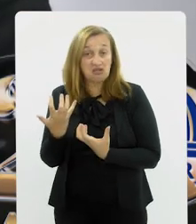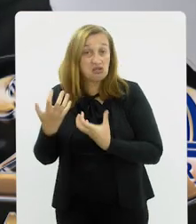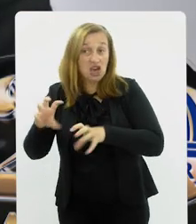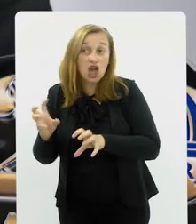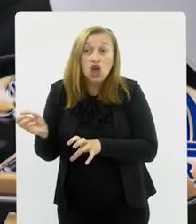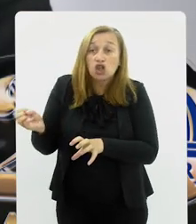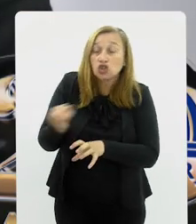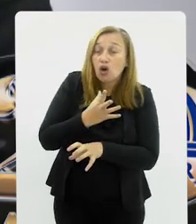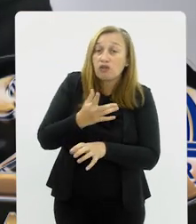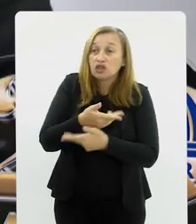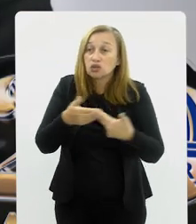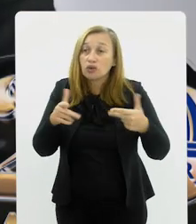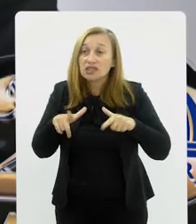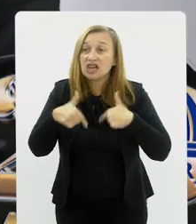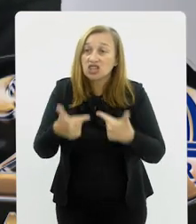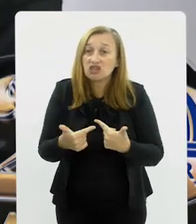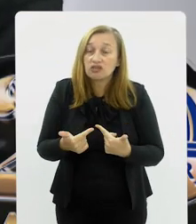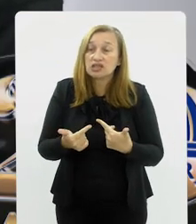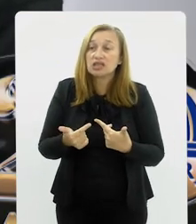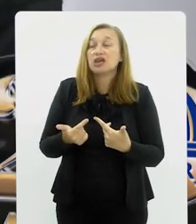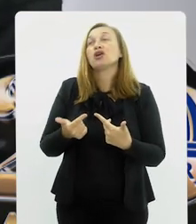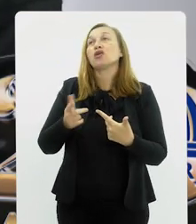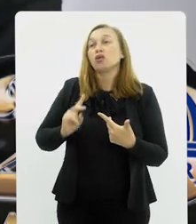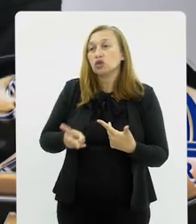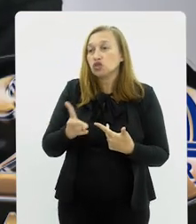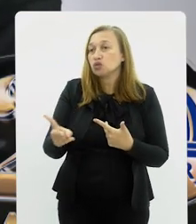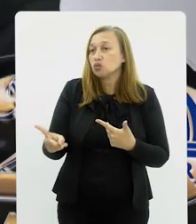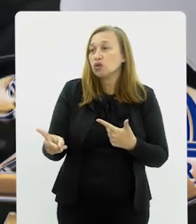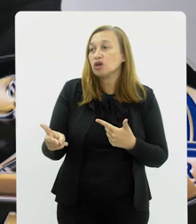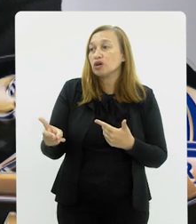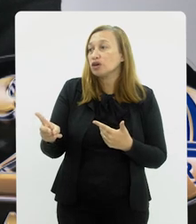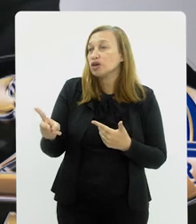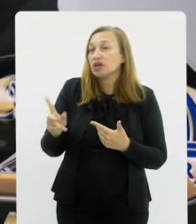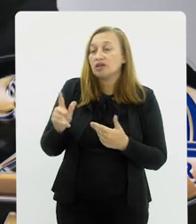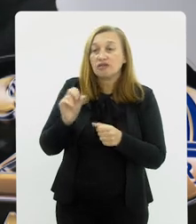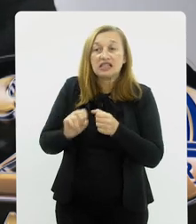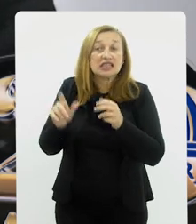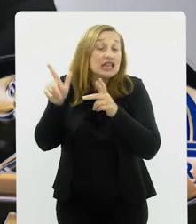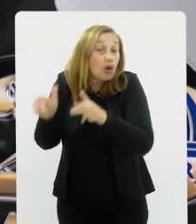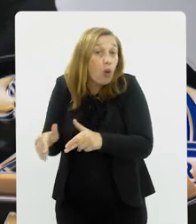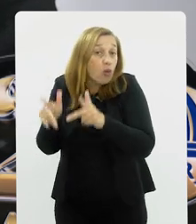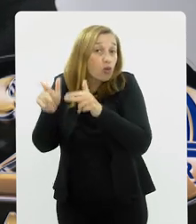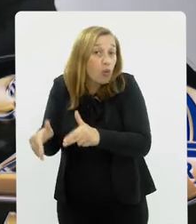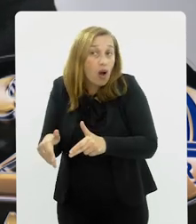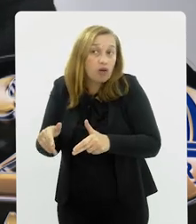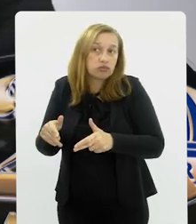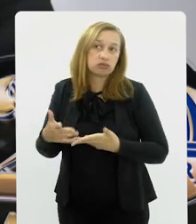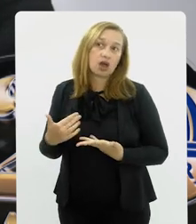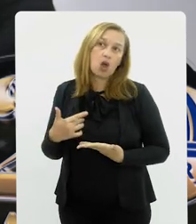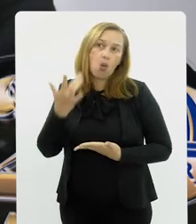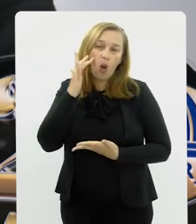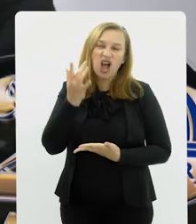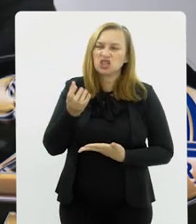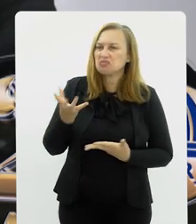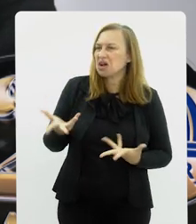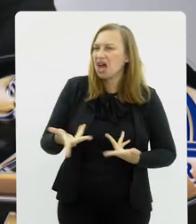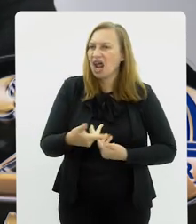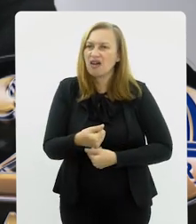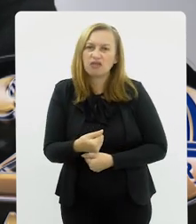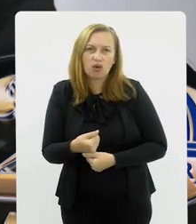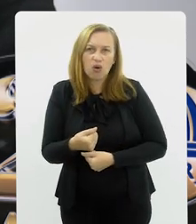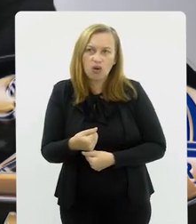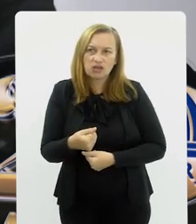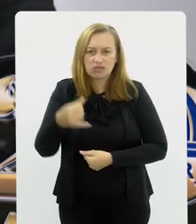ousar, você acaba absorvendo o padrão artístico que vem de Parintins, que eu particularmente acho maravilhosa a mão de